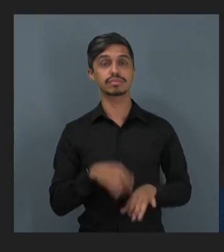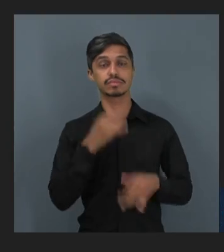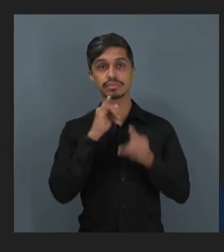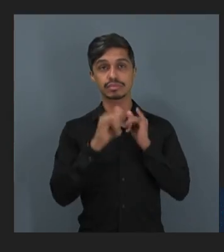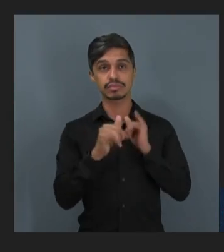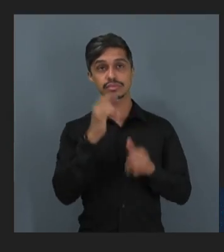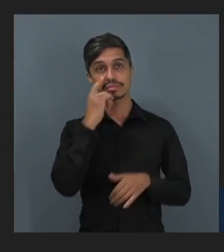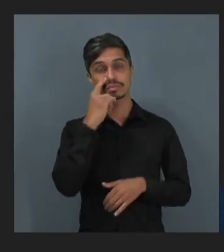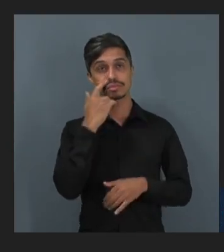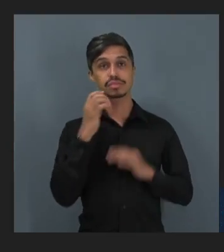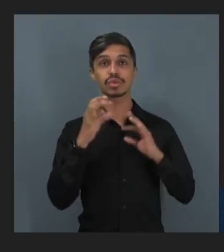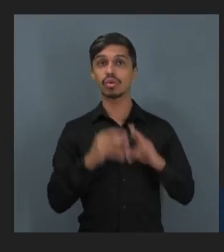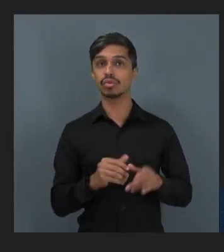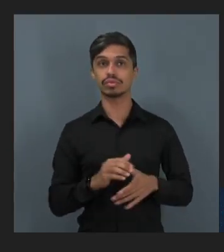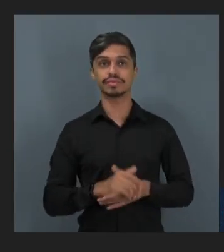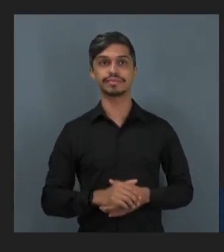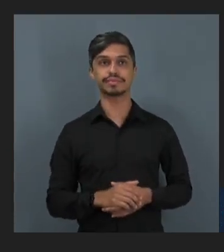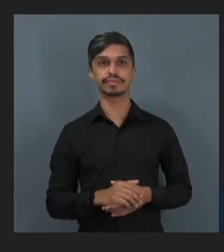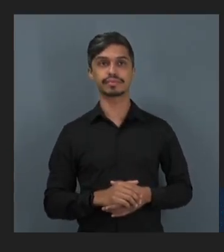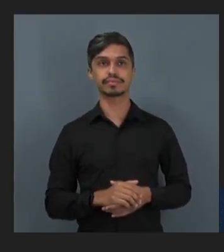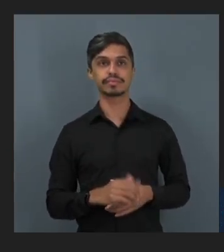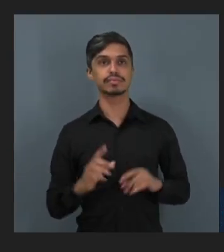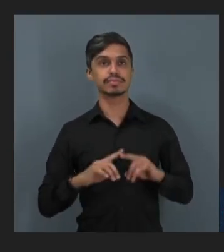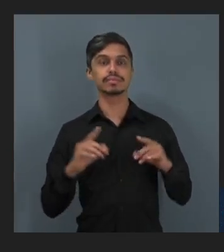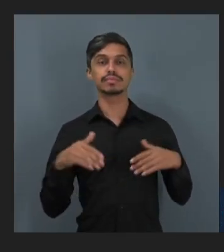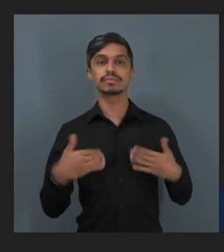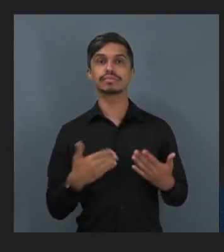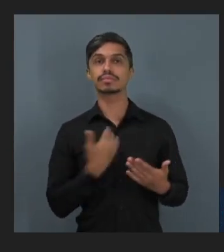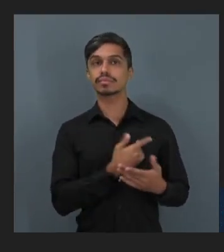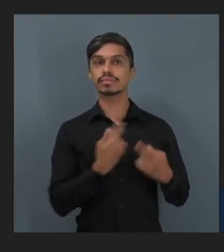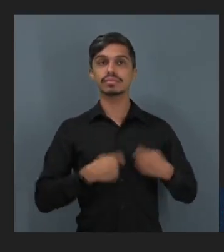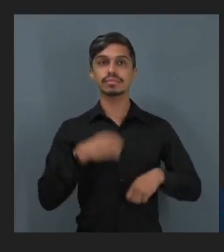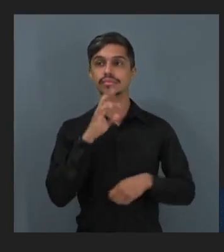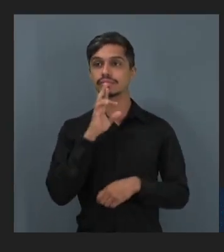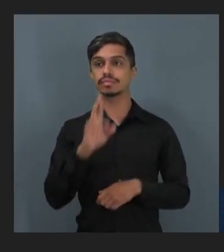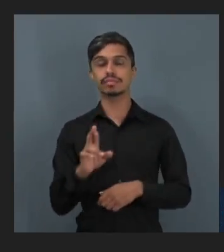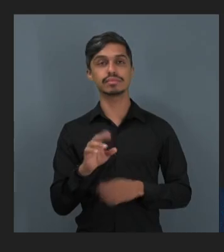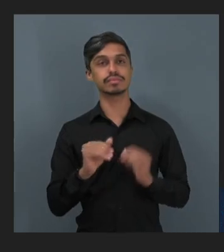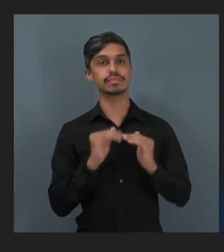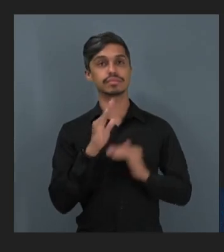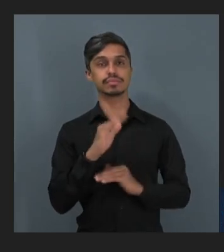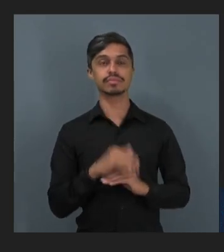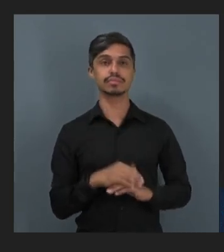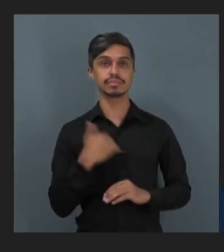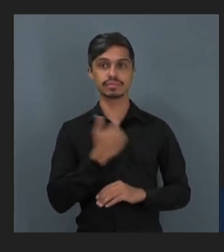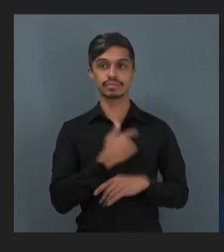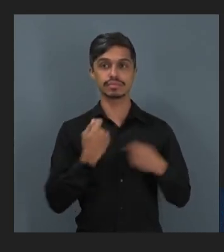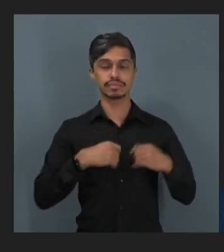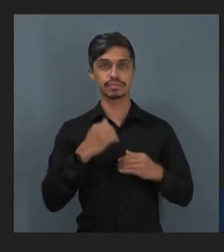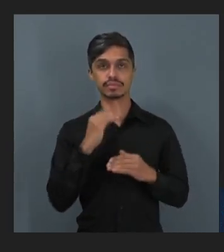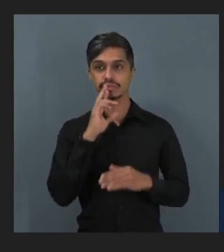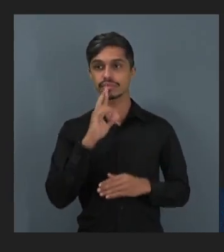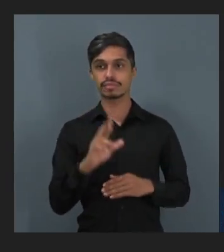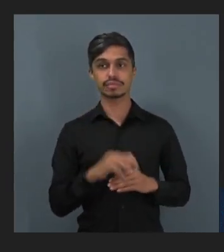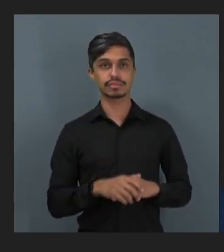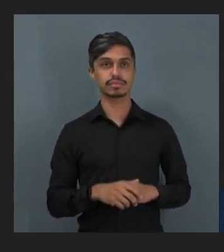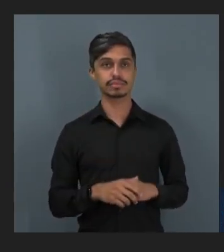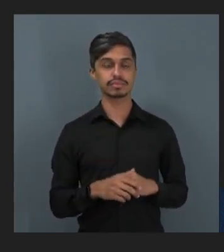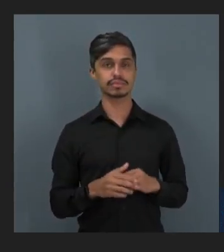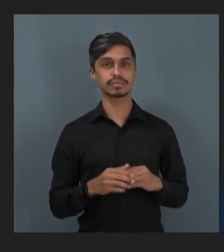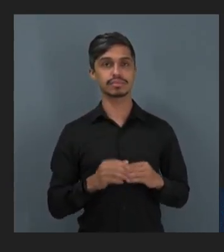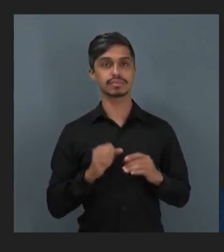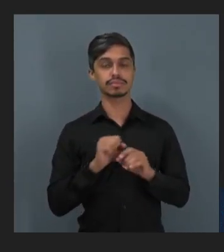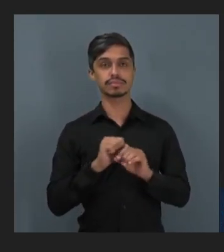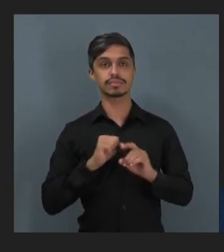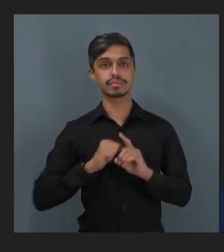energia, tudo. E nós precisamos dar uma resposta, é o mínimo que a gente tem que dar uma resposta para a